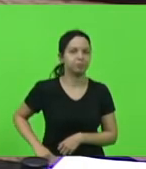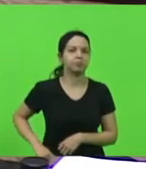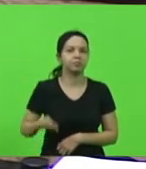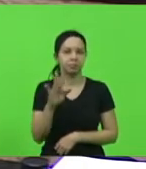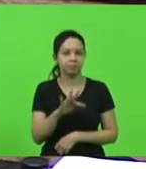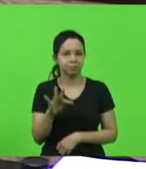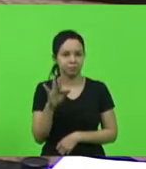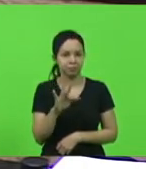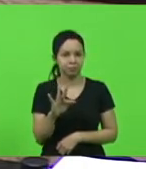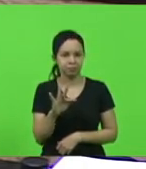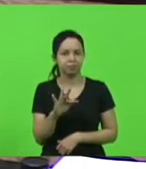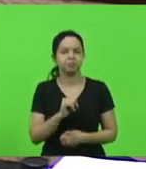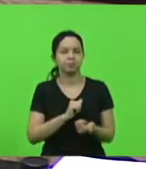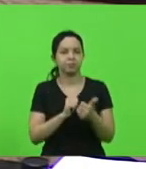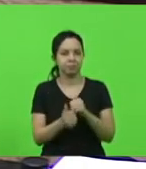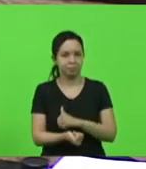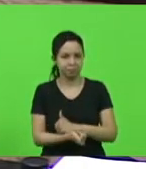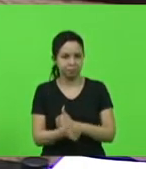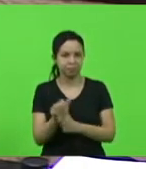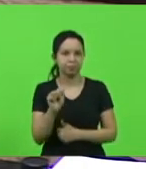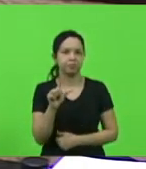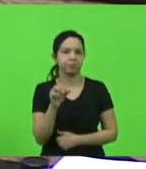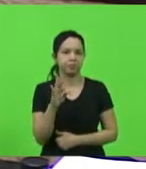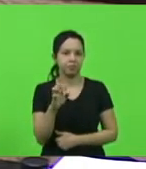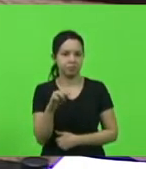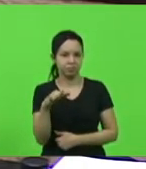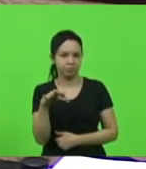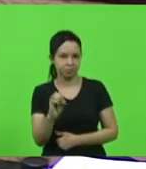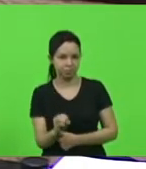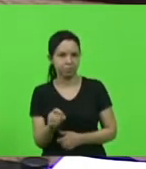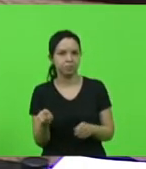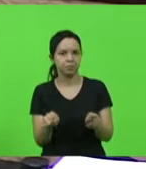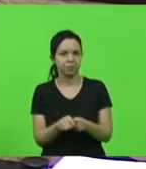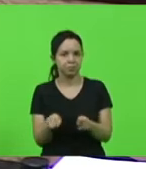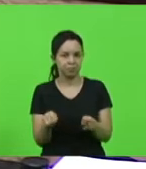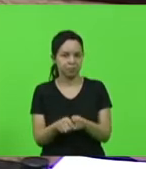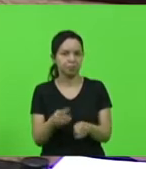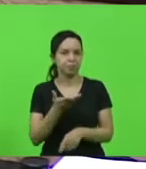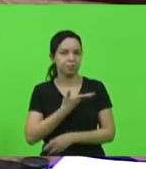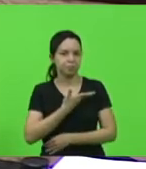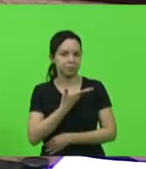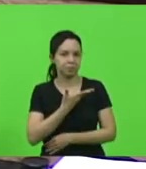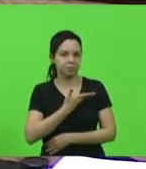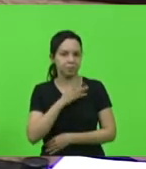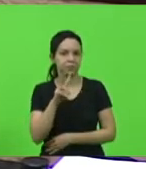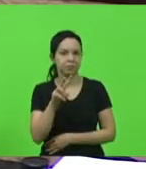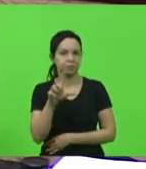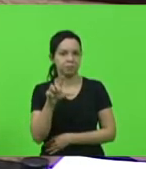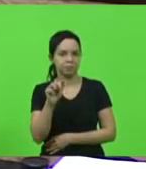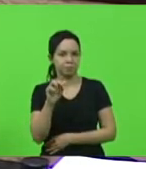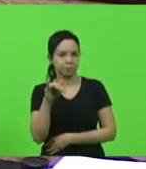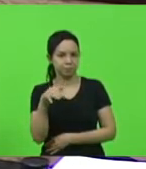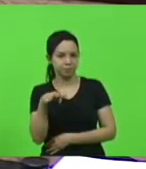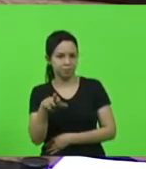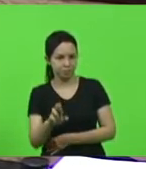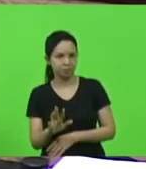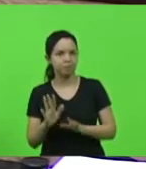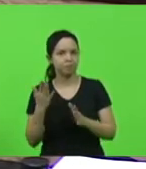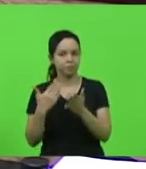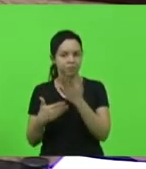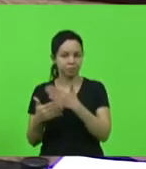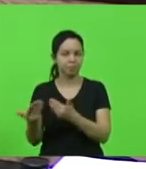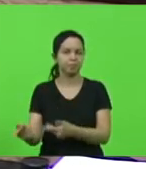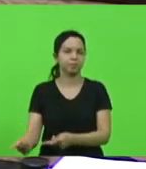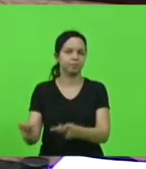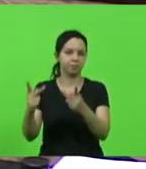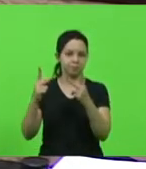ao presidente da Confederação Nacional de Atletismo, meu amigo Vlamir Mota, que recentemente nos prestigiou com uma visita aqui na Assembleia